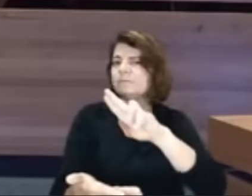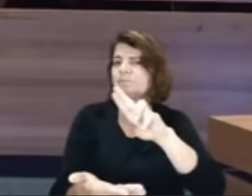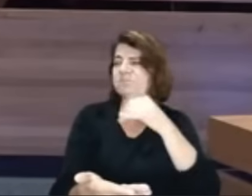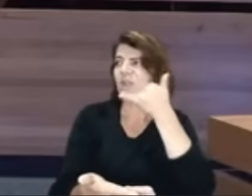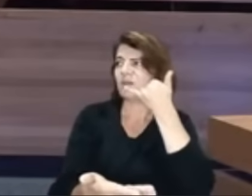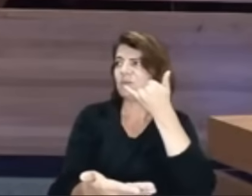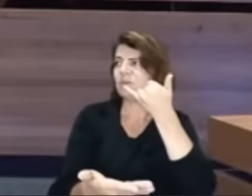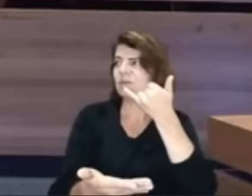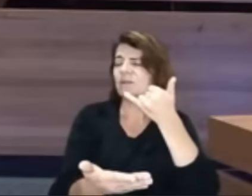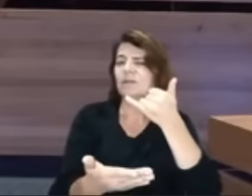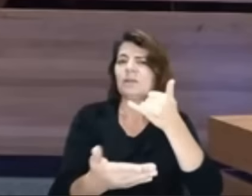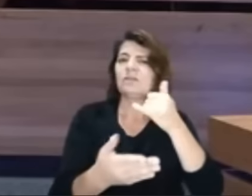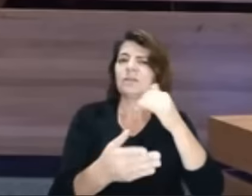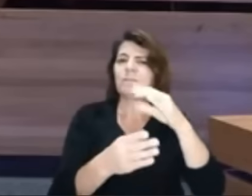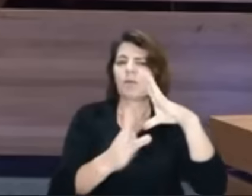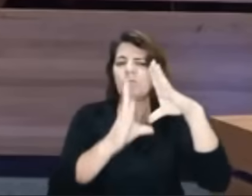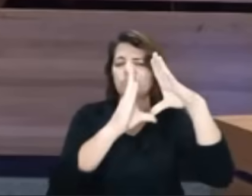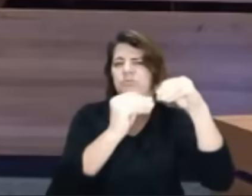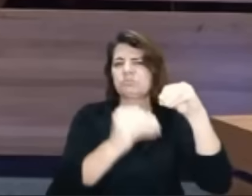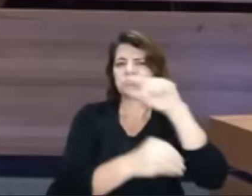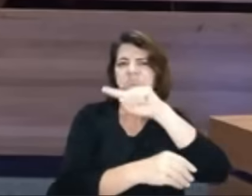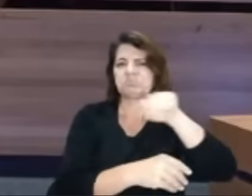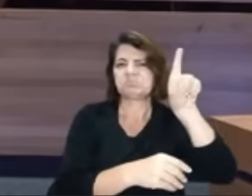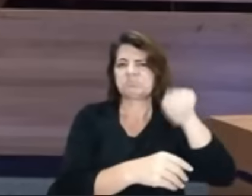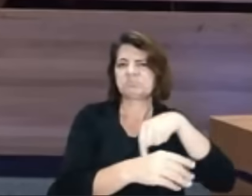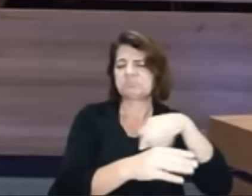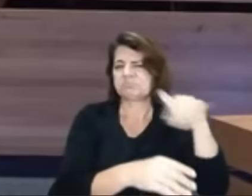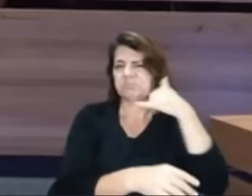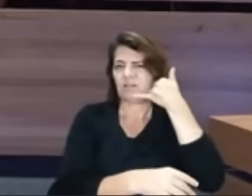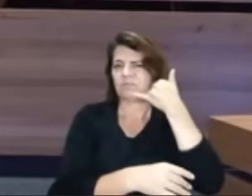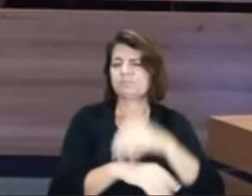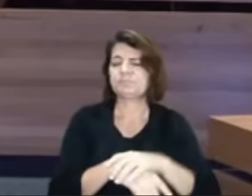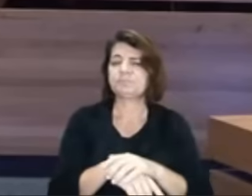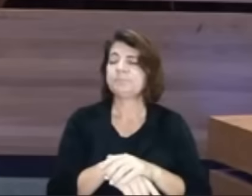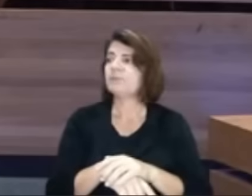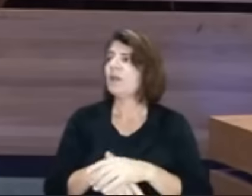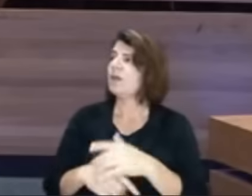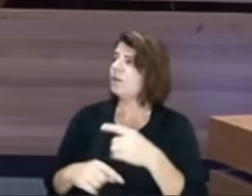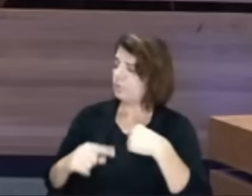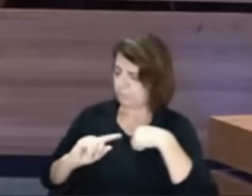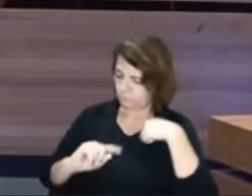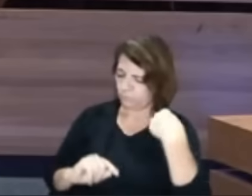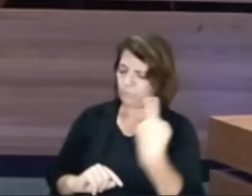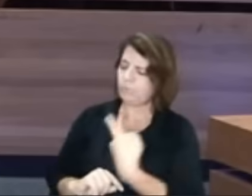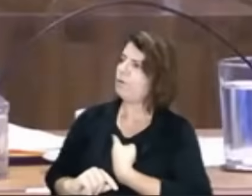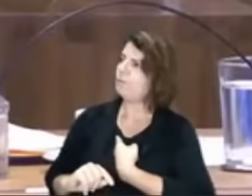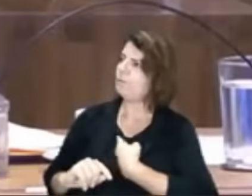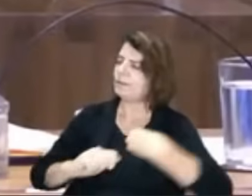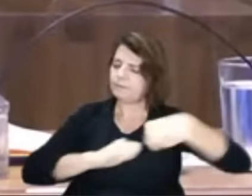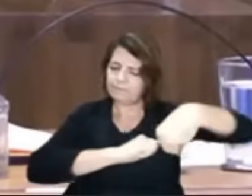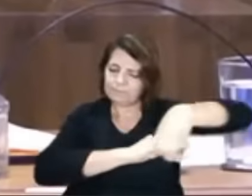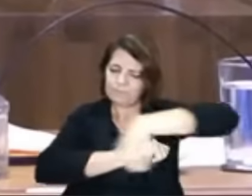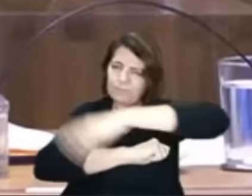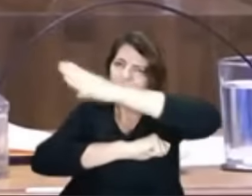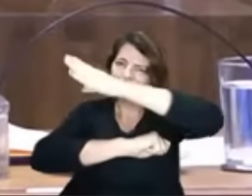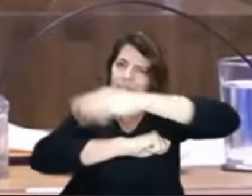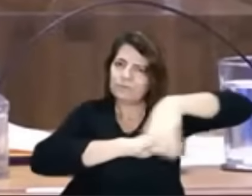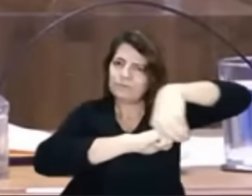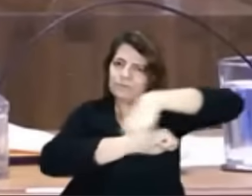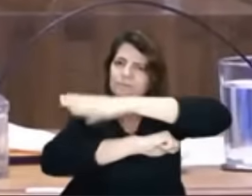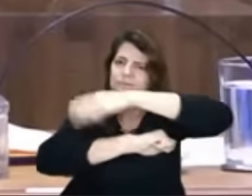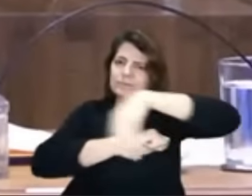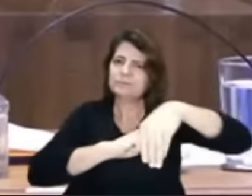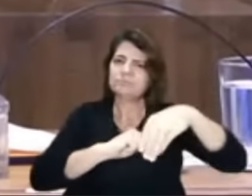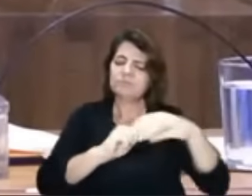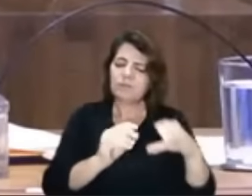ele foi descontinuado e assim nós eh esse fluxo aí ele ficou entre a agência